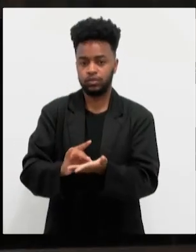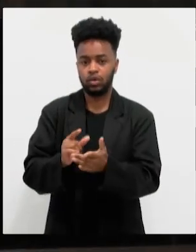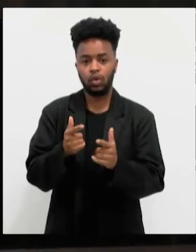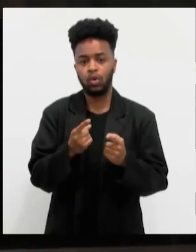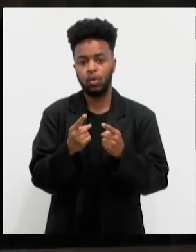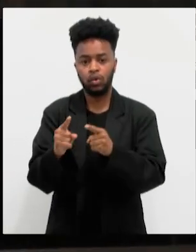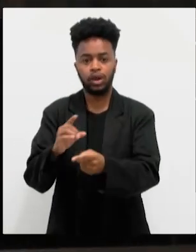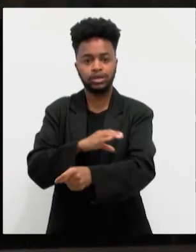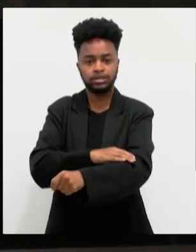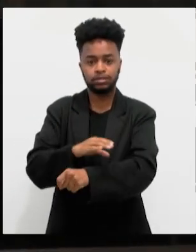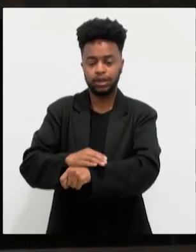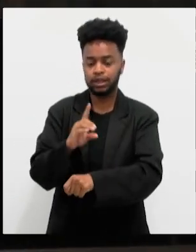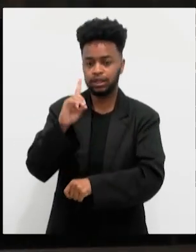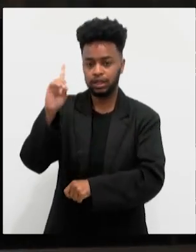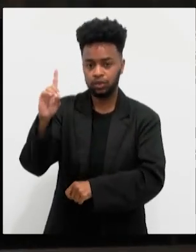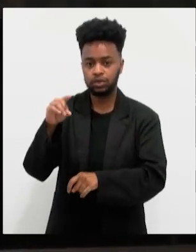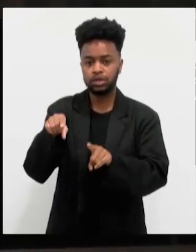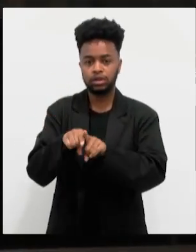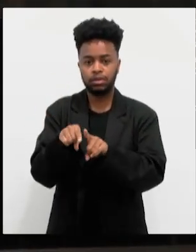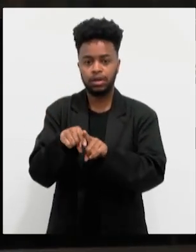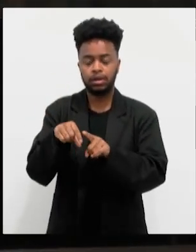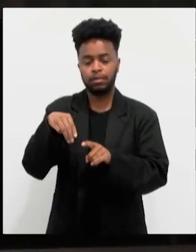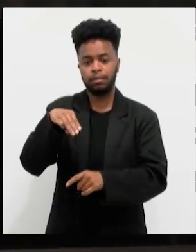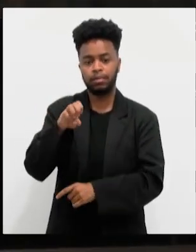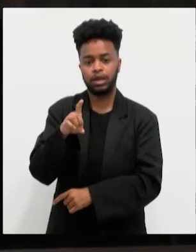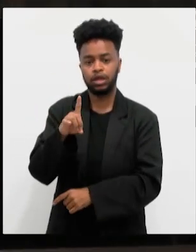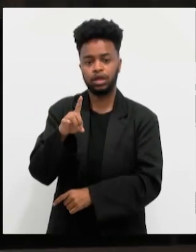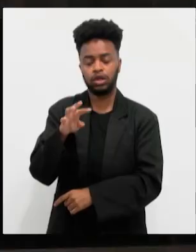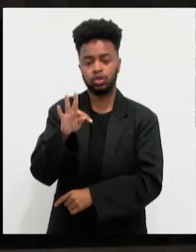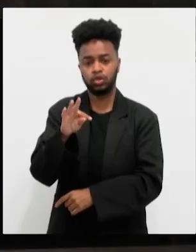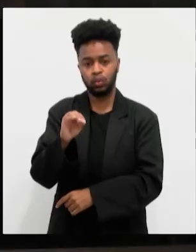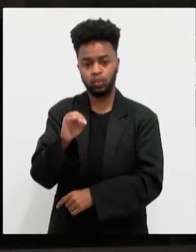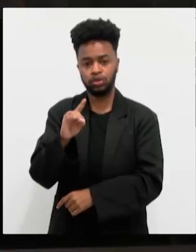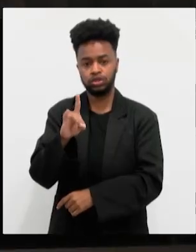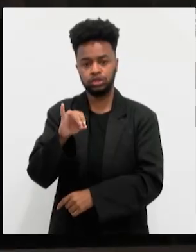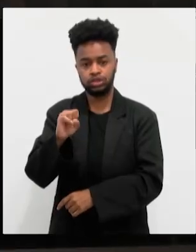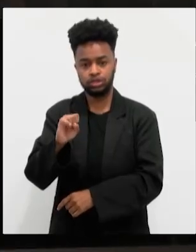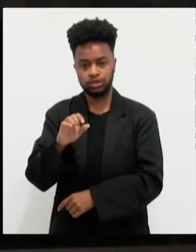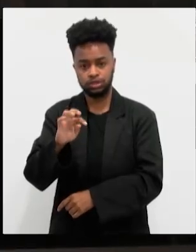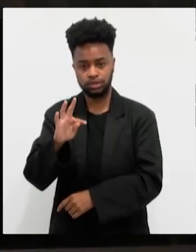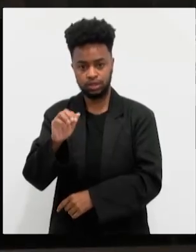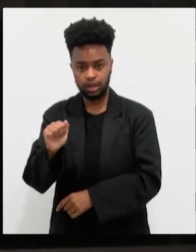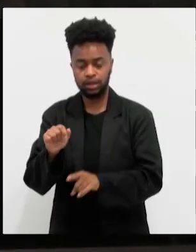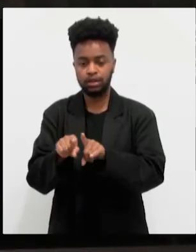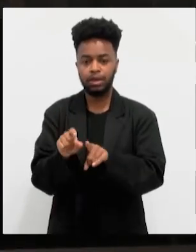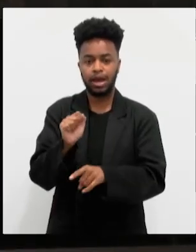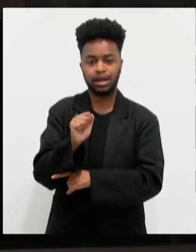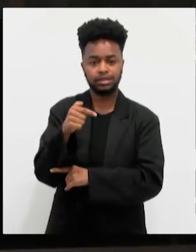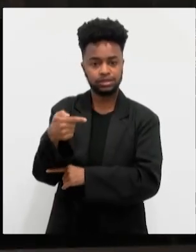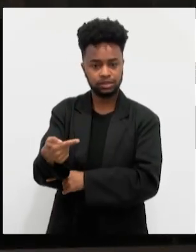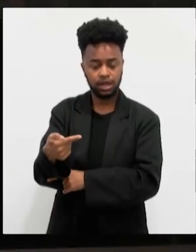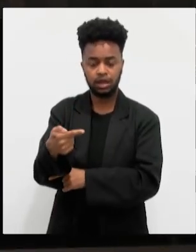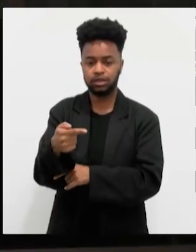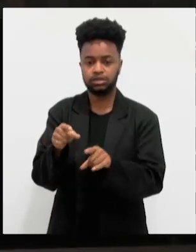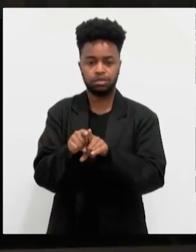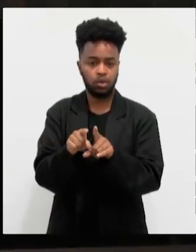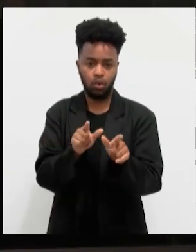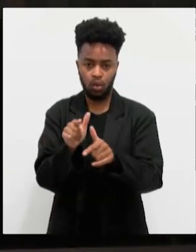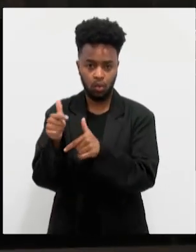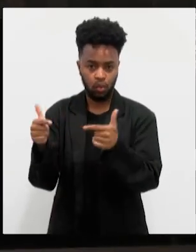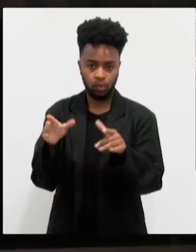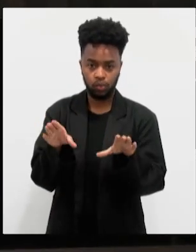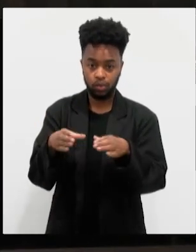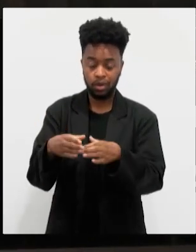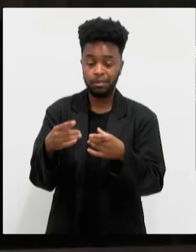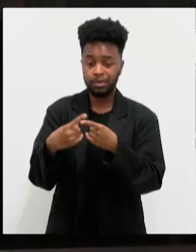de Deus, aos metodistas, aos adventistas, aos presbiterianos, aos adventistas. Eles causam